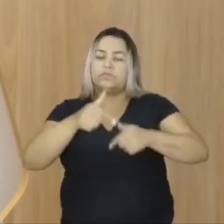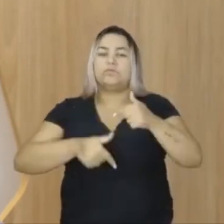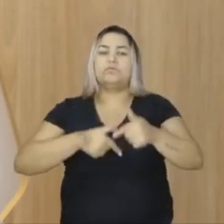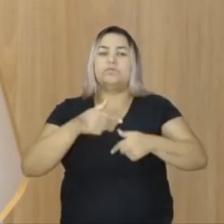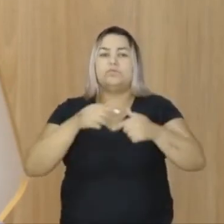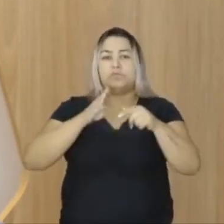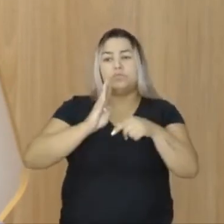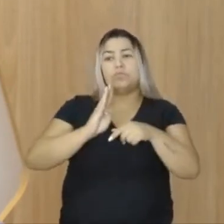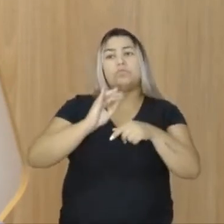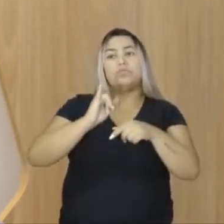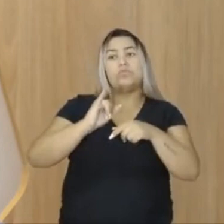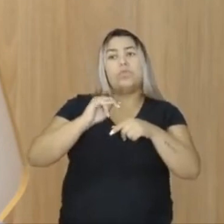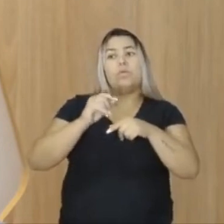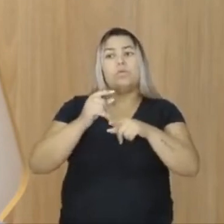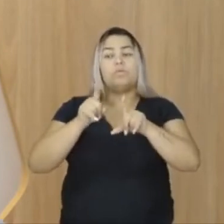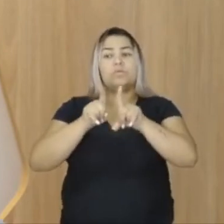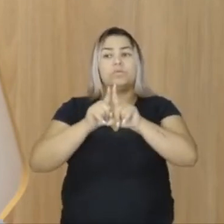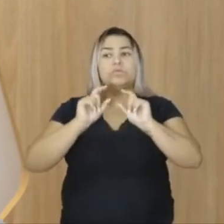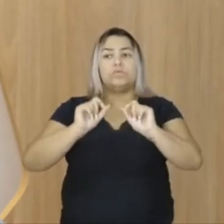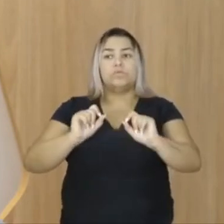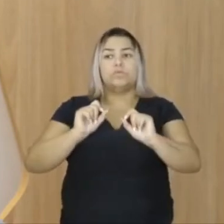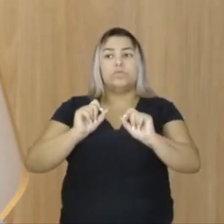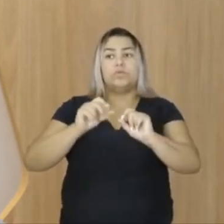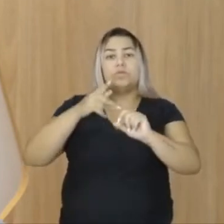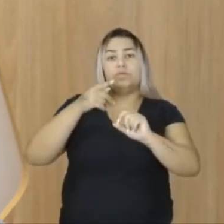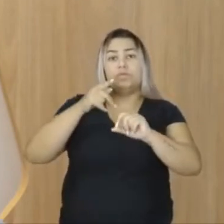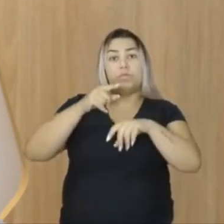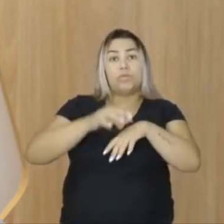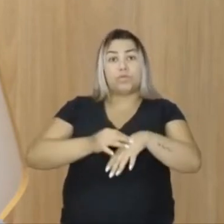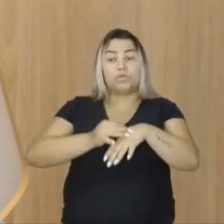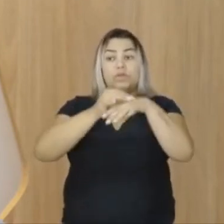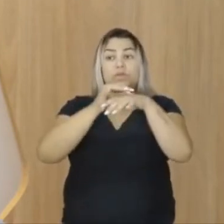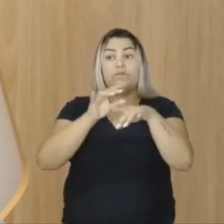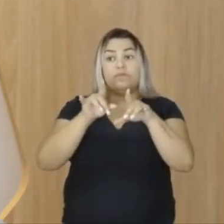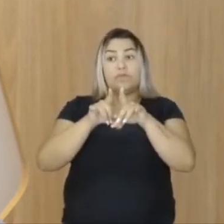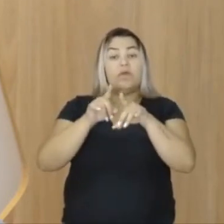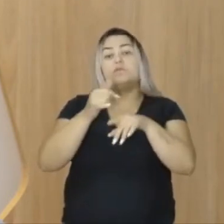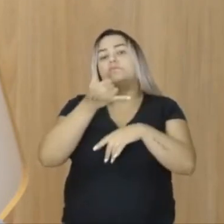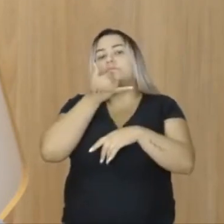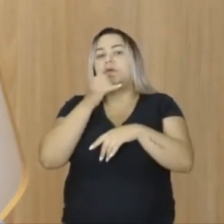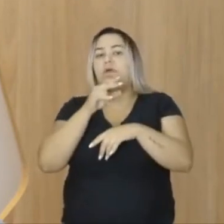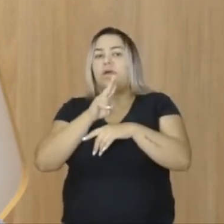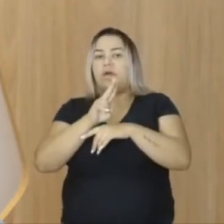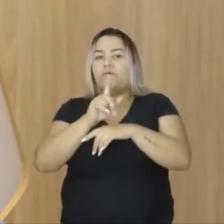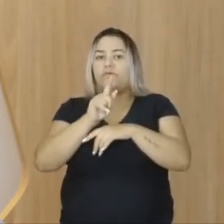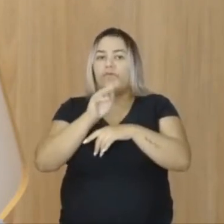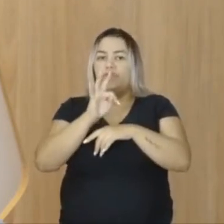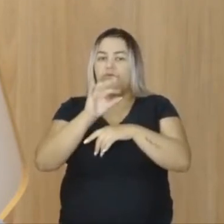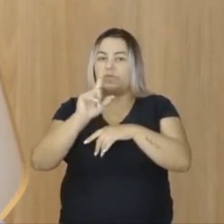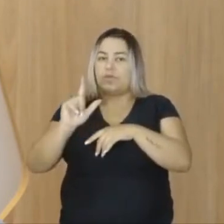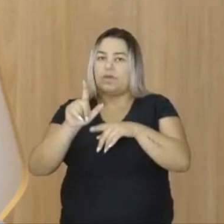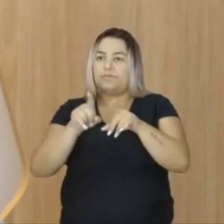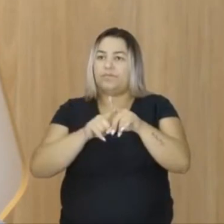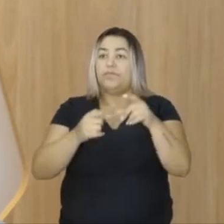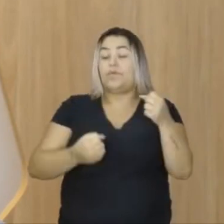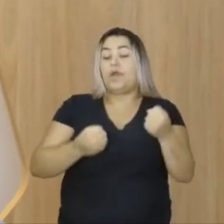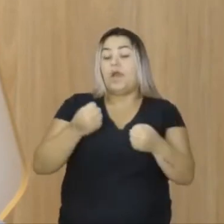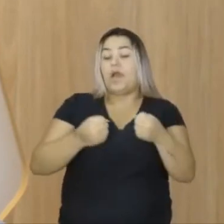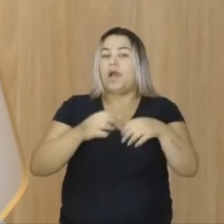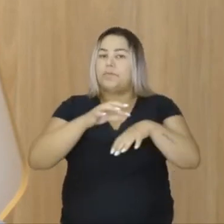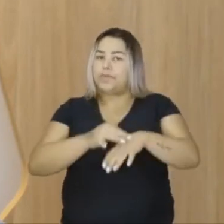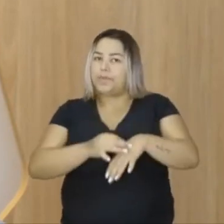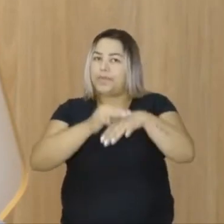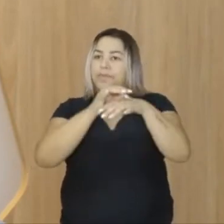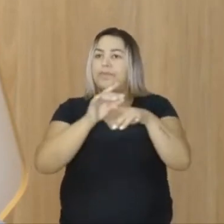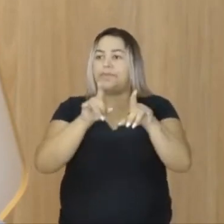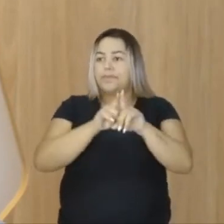arrecadação. Agora imagina a gente faz tudo proteína vegetal. Isso serve para a carne, proteína animal.